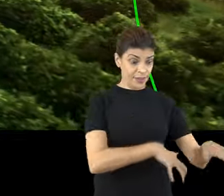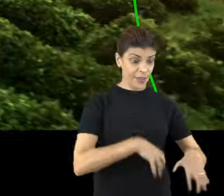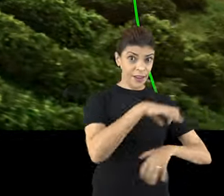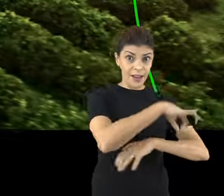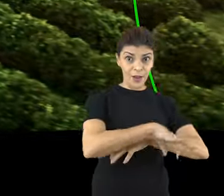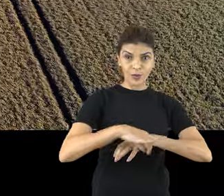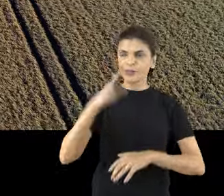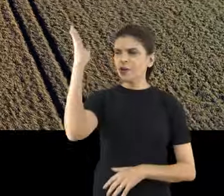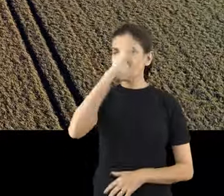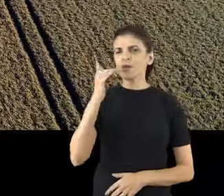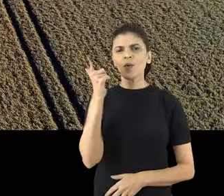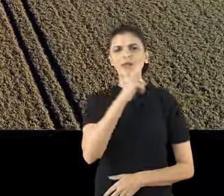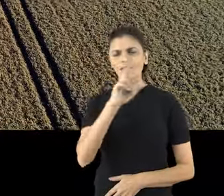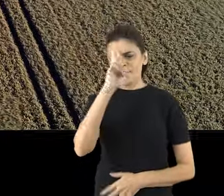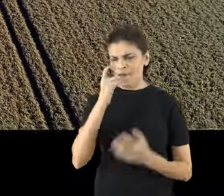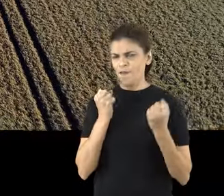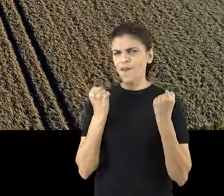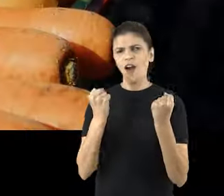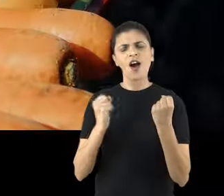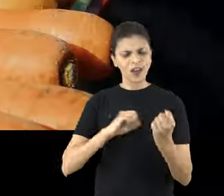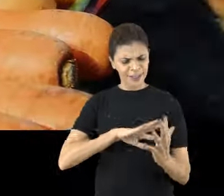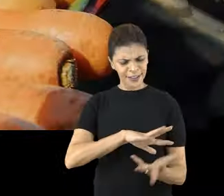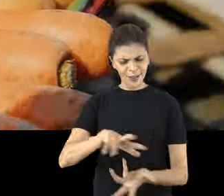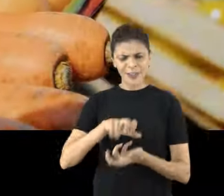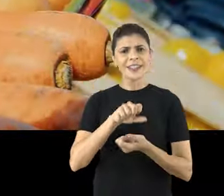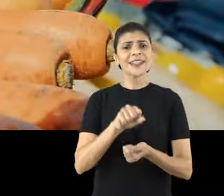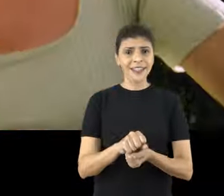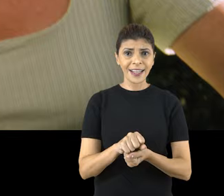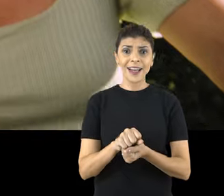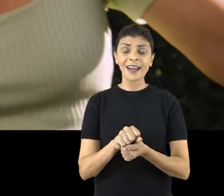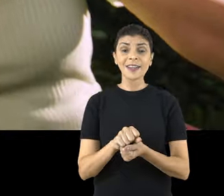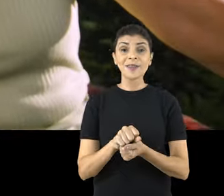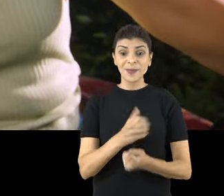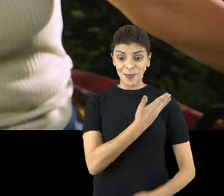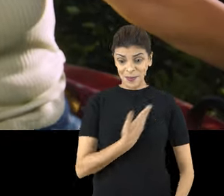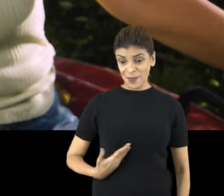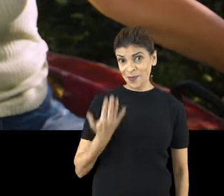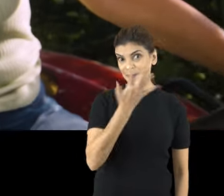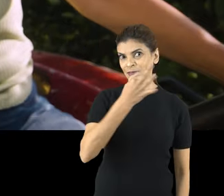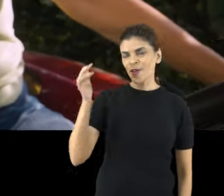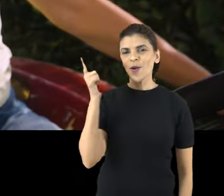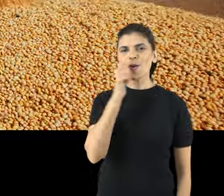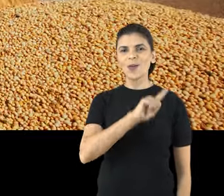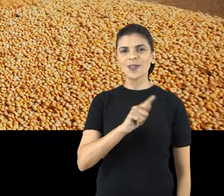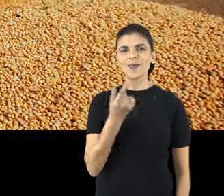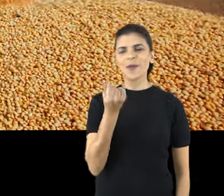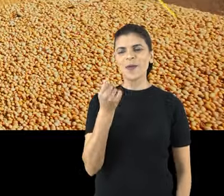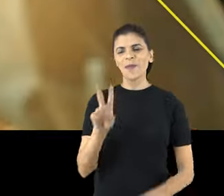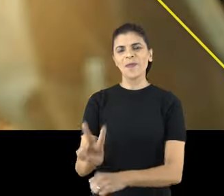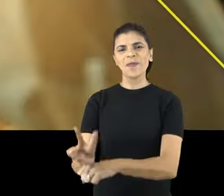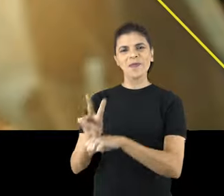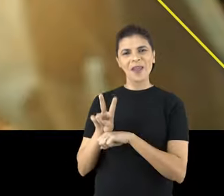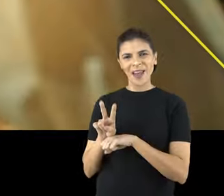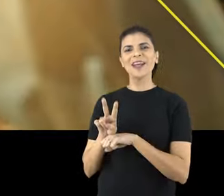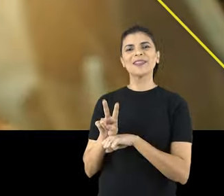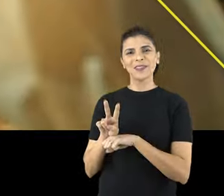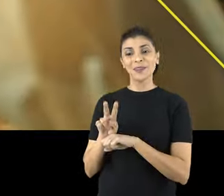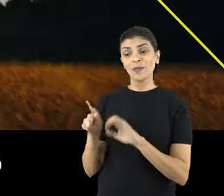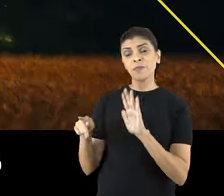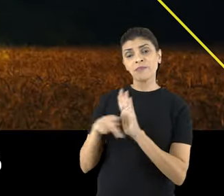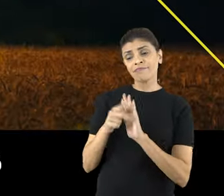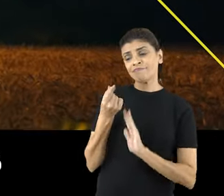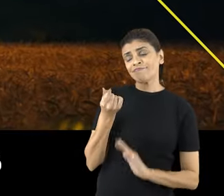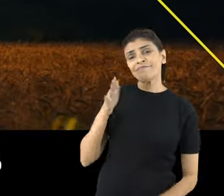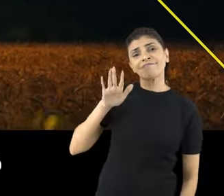brasileira continuar cada vez mais forte, sustentável e competitiva que o governo federal lançou o maior plano safra da